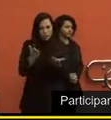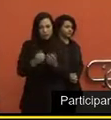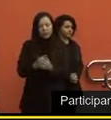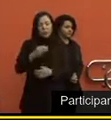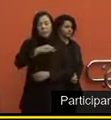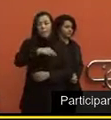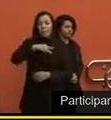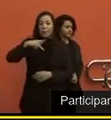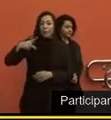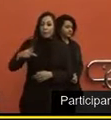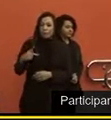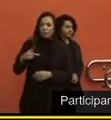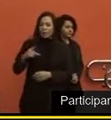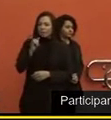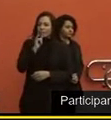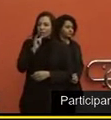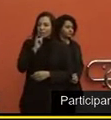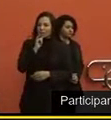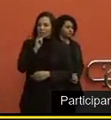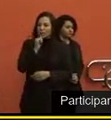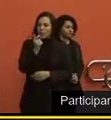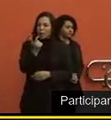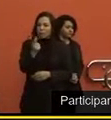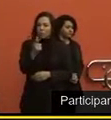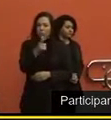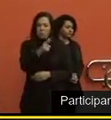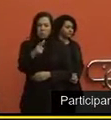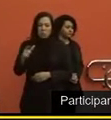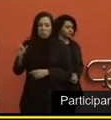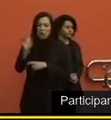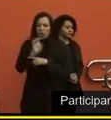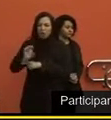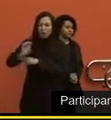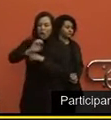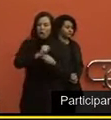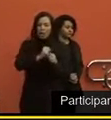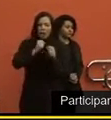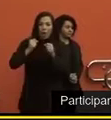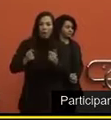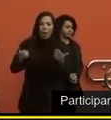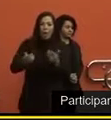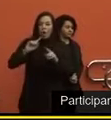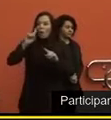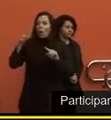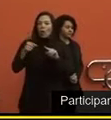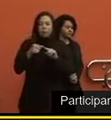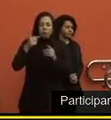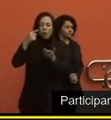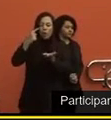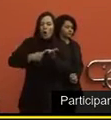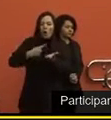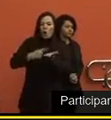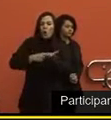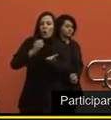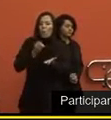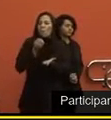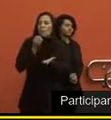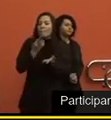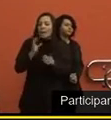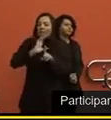Ministério Público, a exemplo de qualquer estrutura estatal de poder, está finalisticamente comprometido com o bem